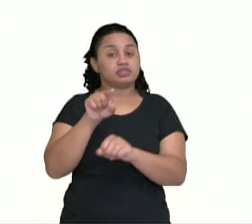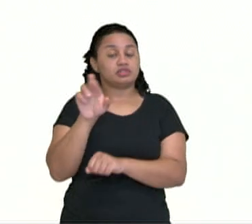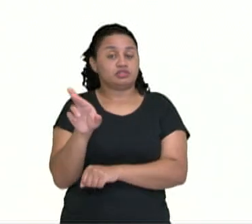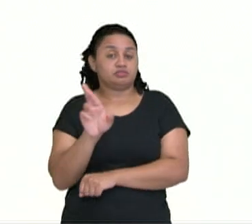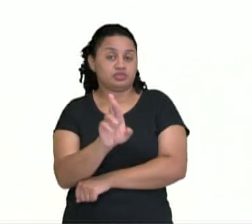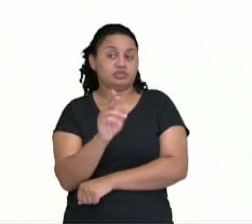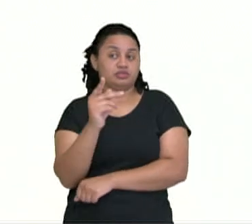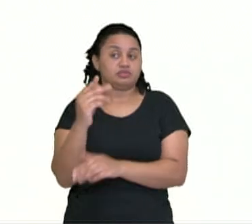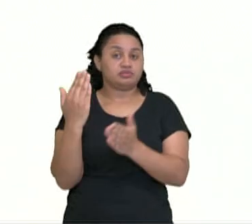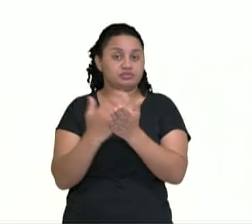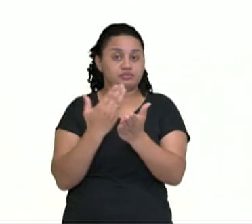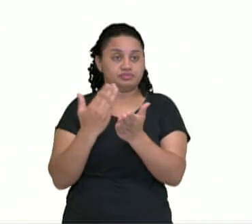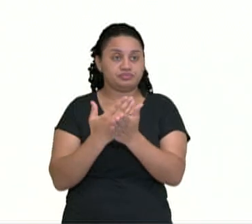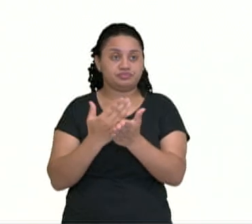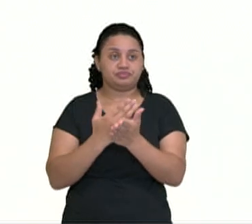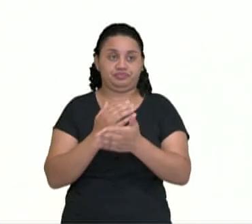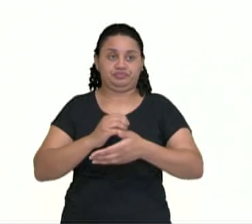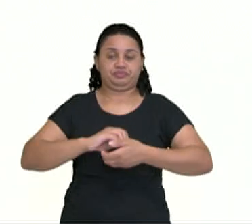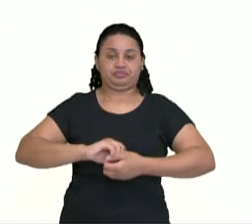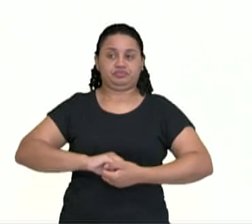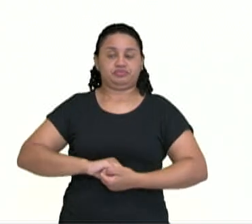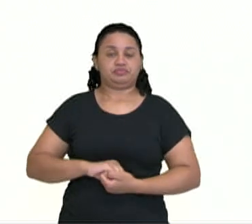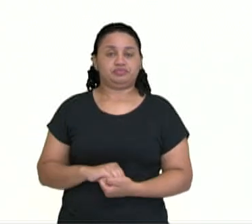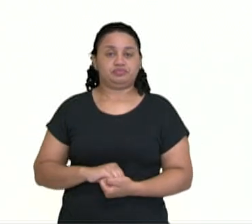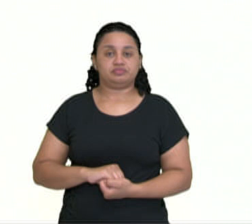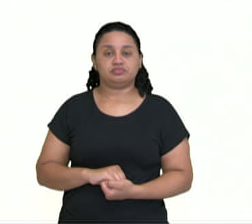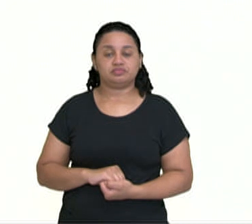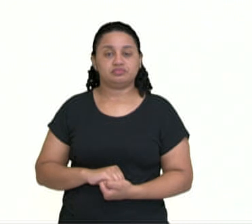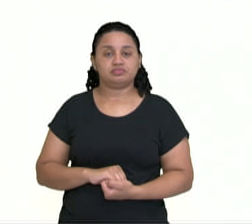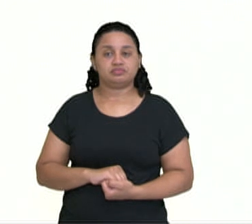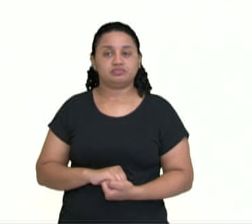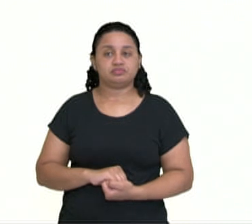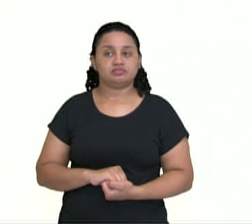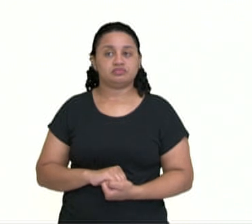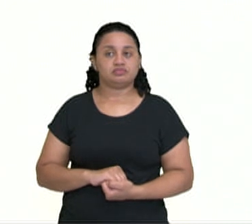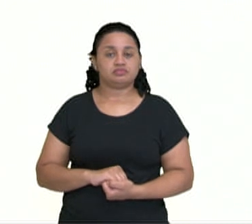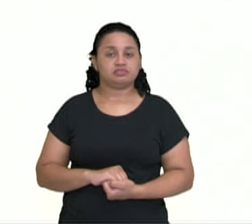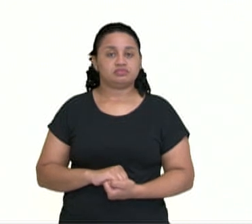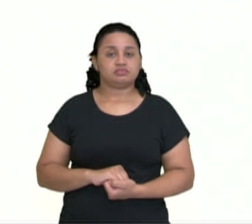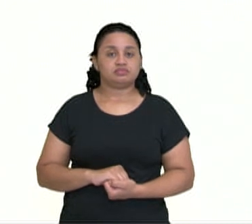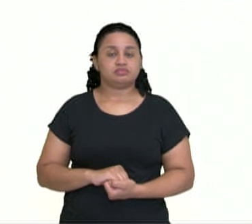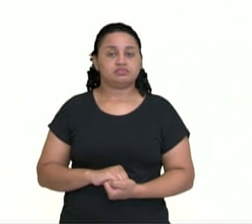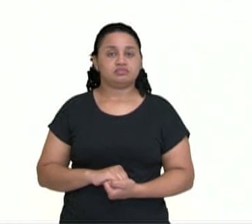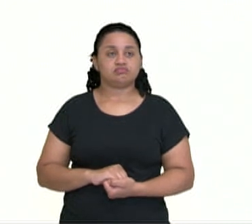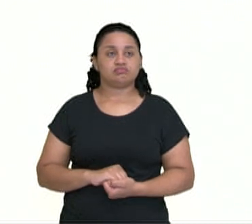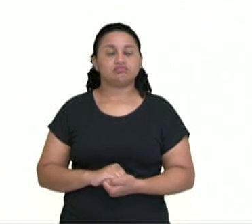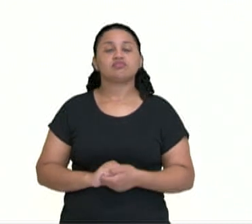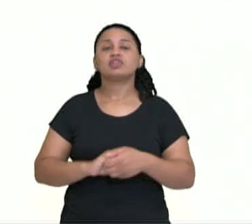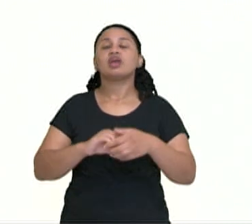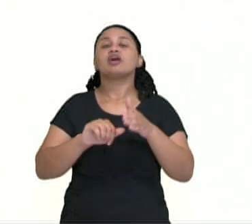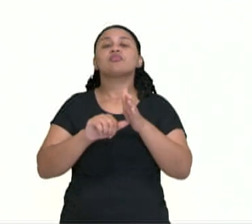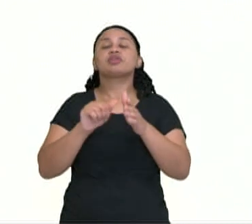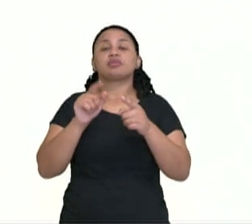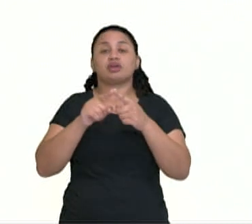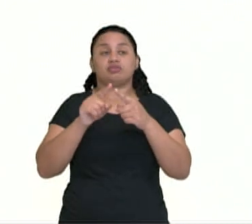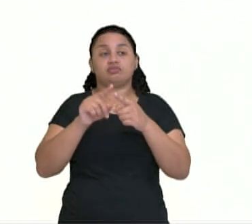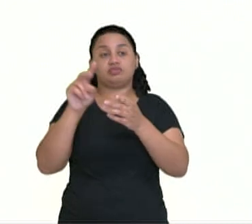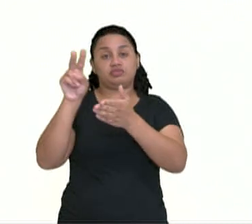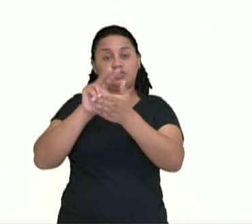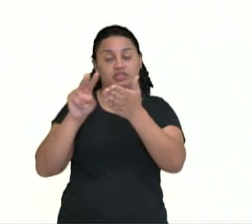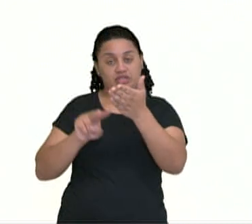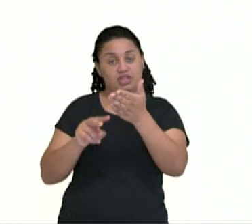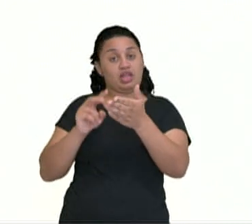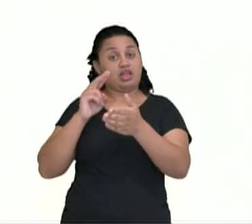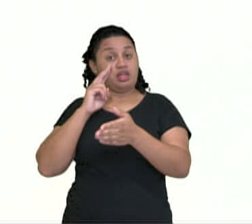In a first moment, whose quote is this? No primeiro momento que você lê e vê